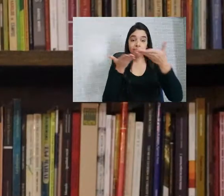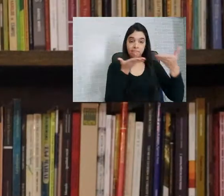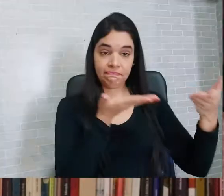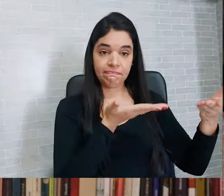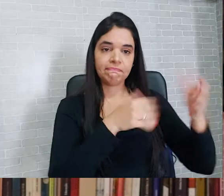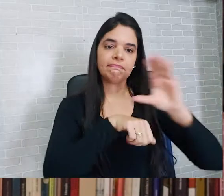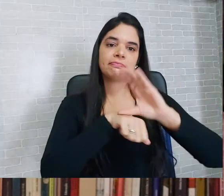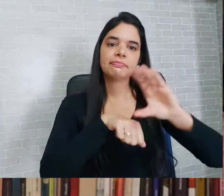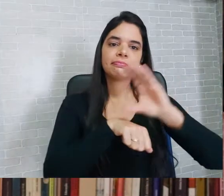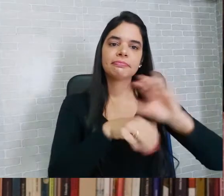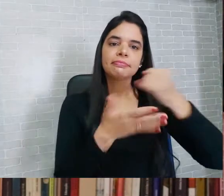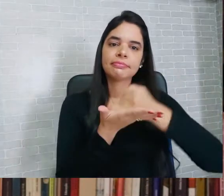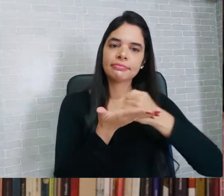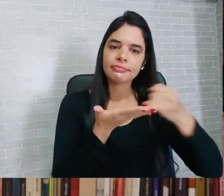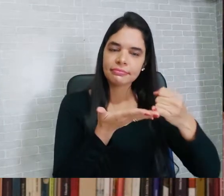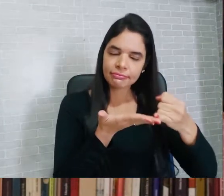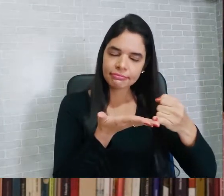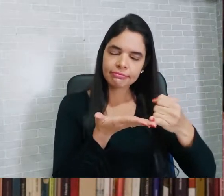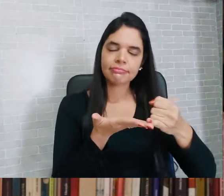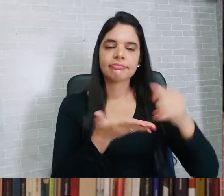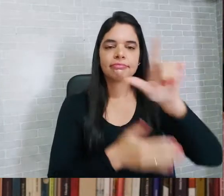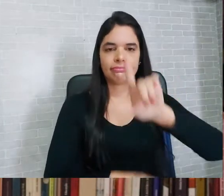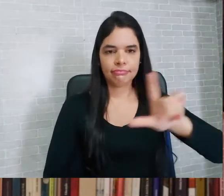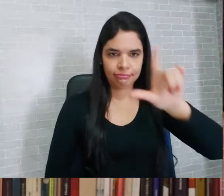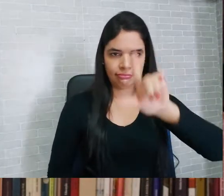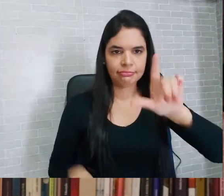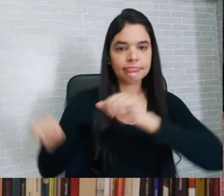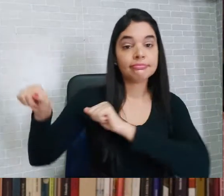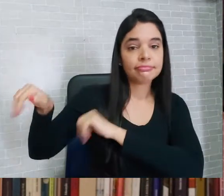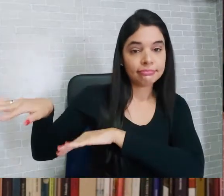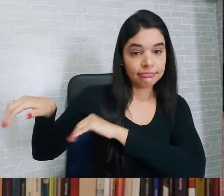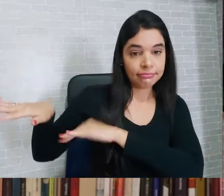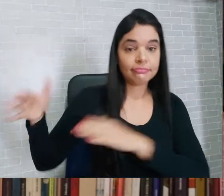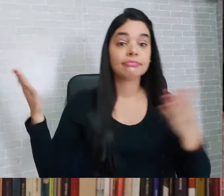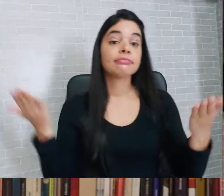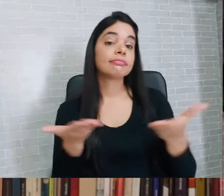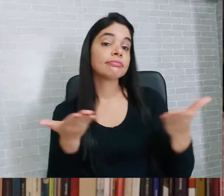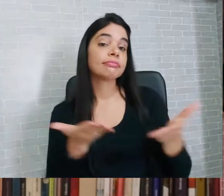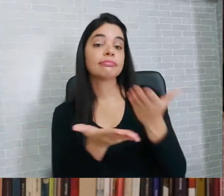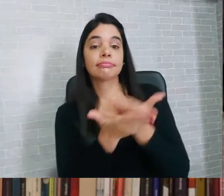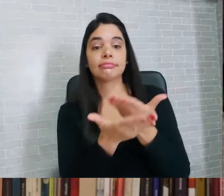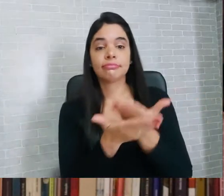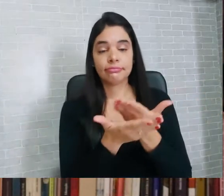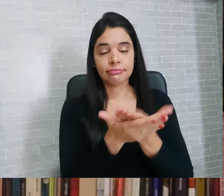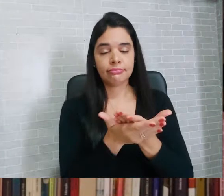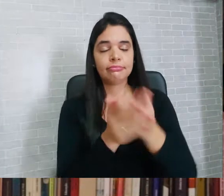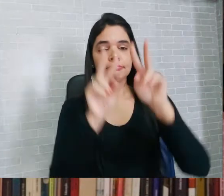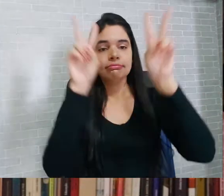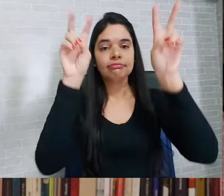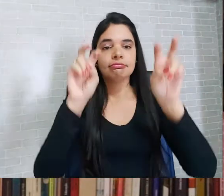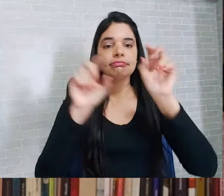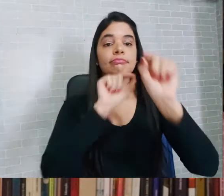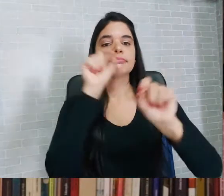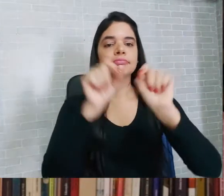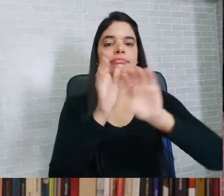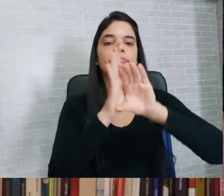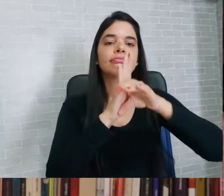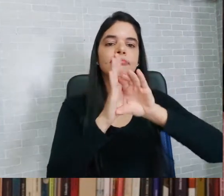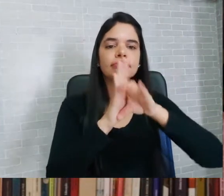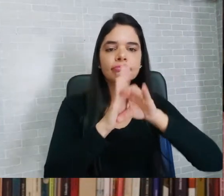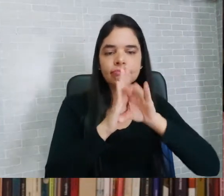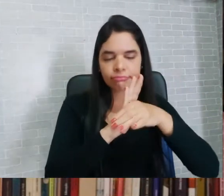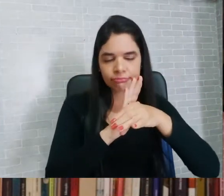Bem-vindos ao curso de Introdução à Literatura da Guiana Francesa e hoje na nossa aula a gente vai falar sobre o conceito de literatura guianense